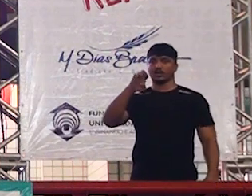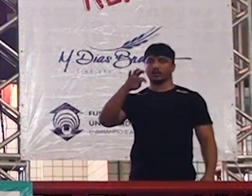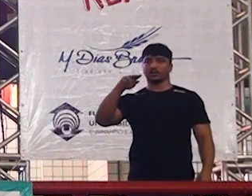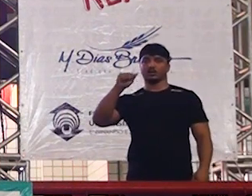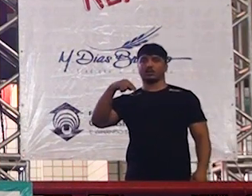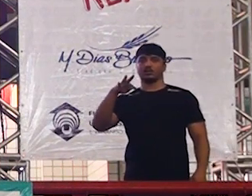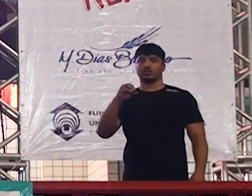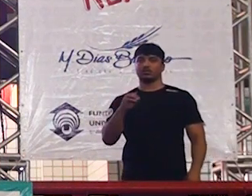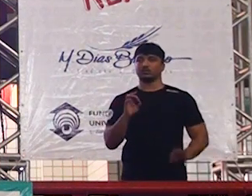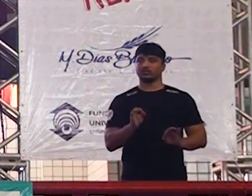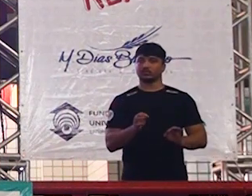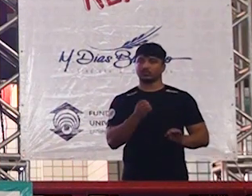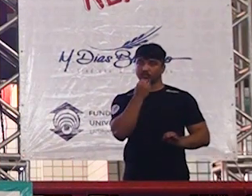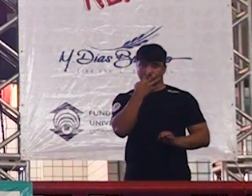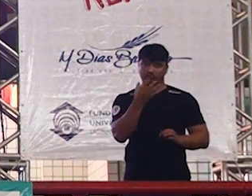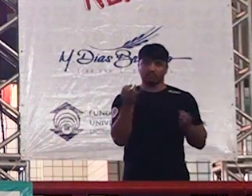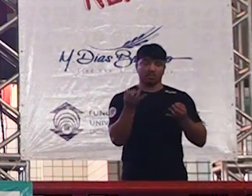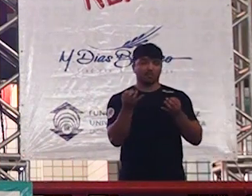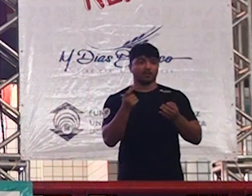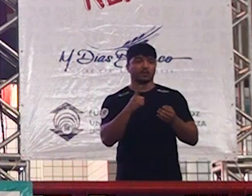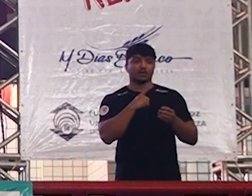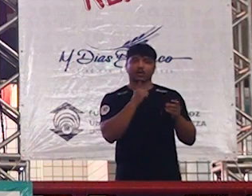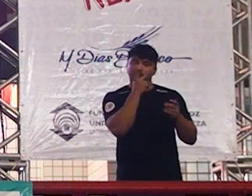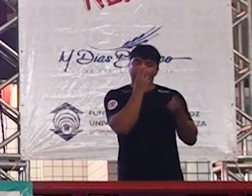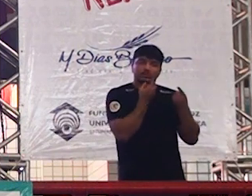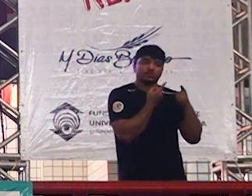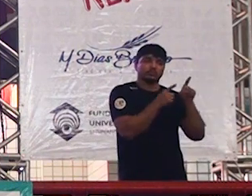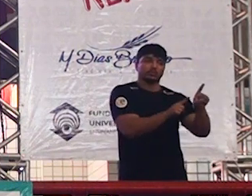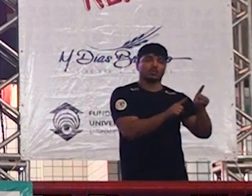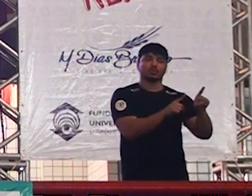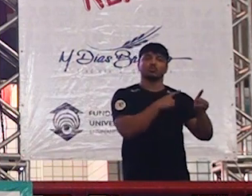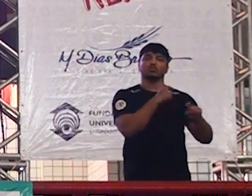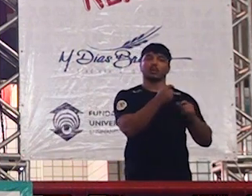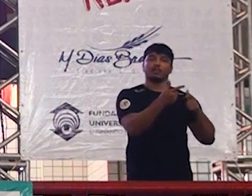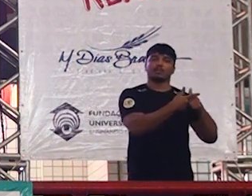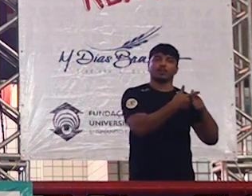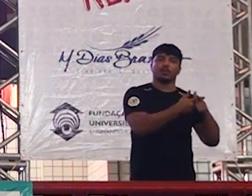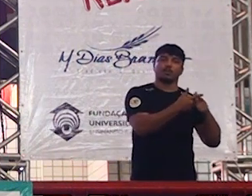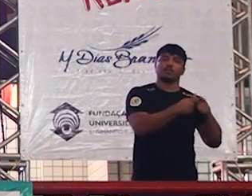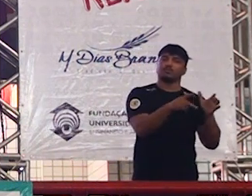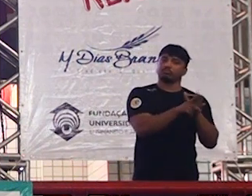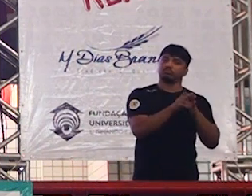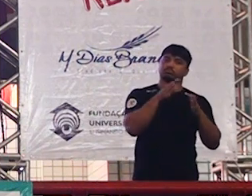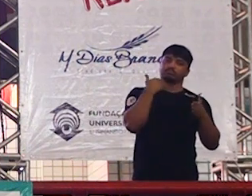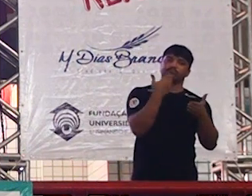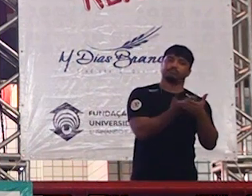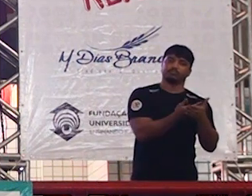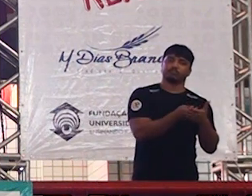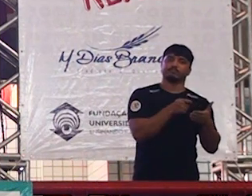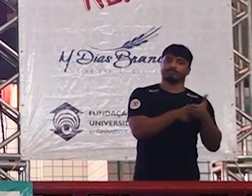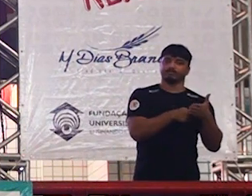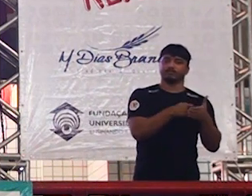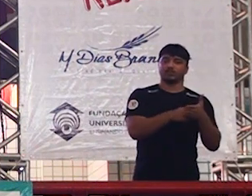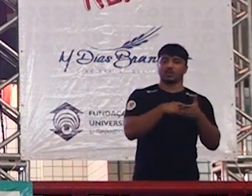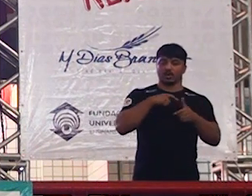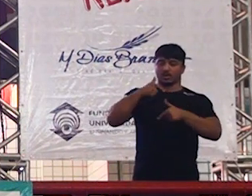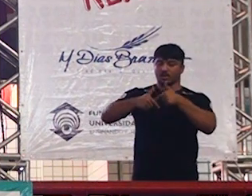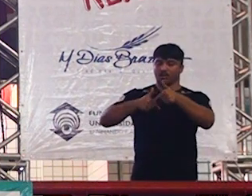está perfeito. Ele está criticando um problema que persiste. O